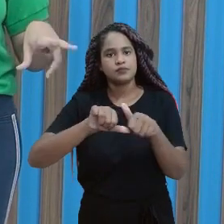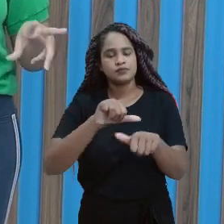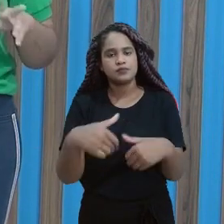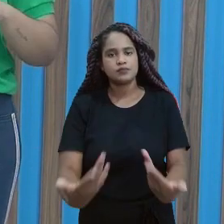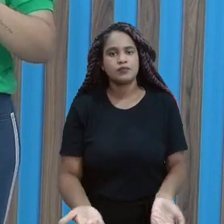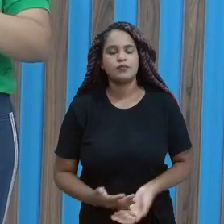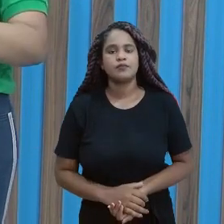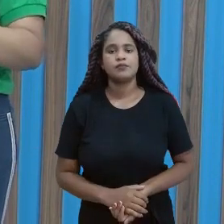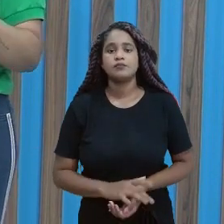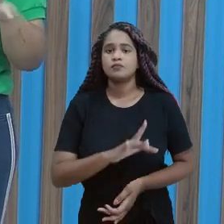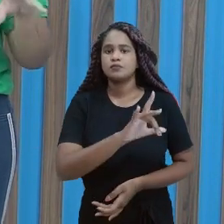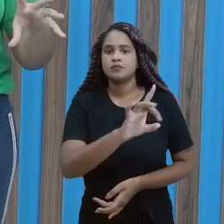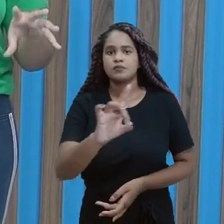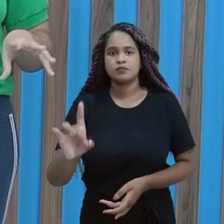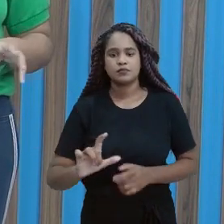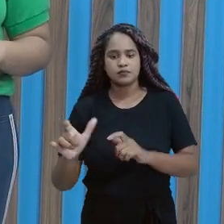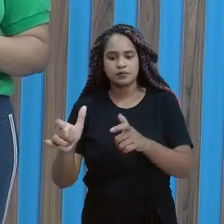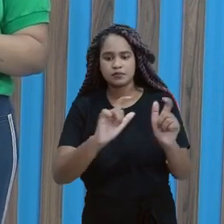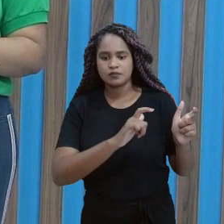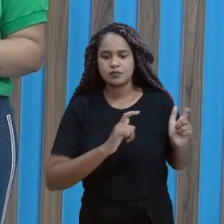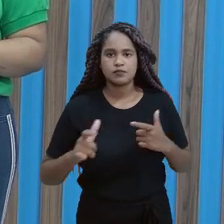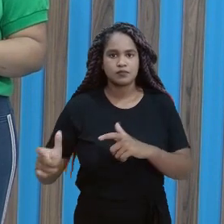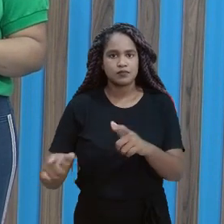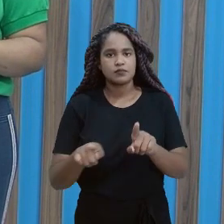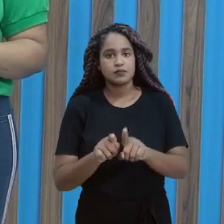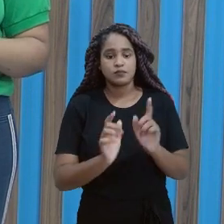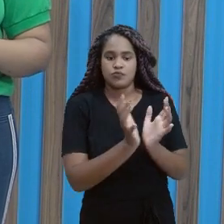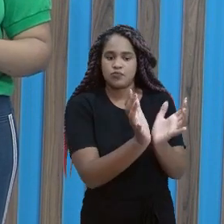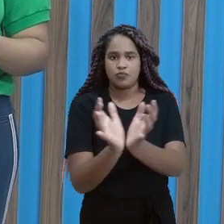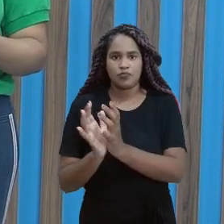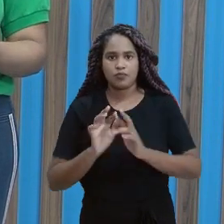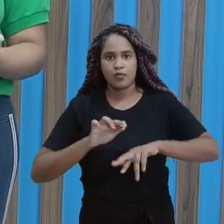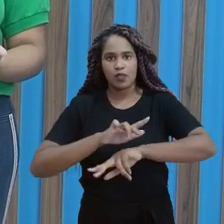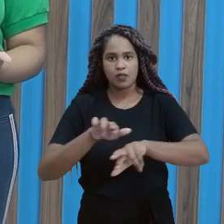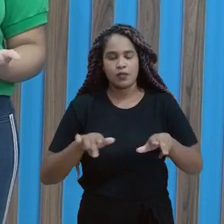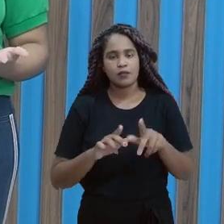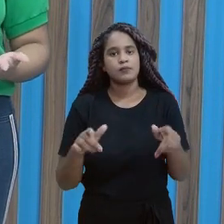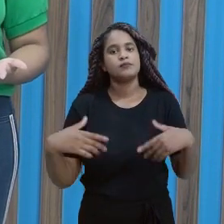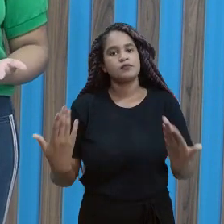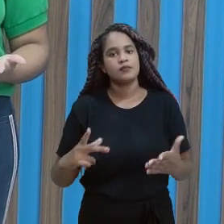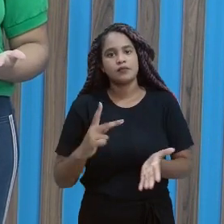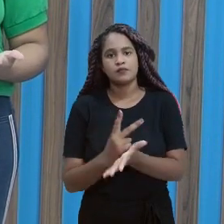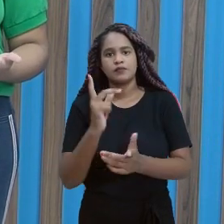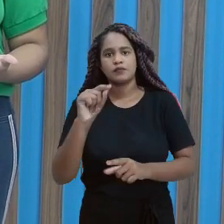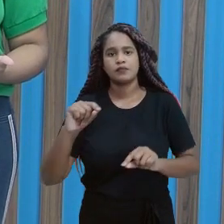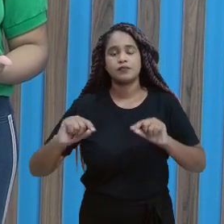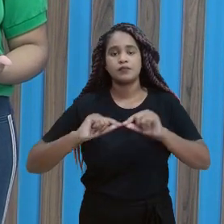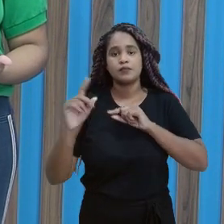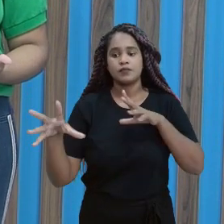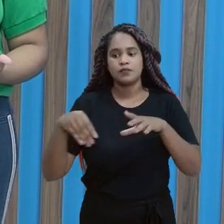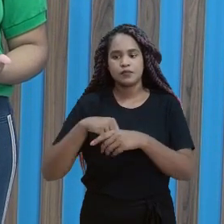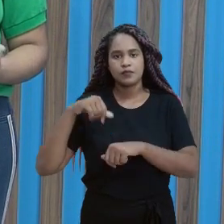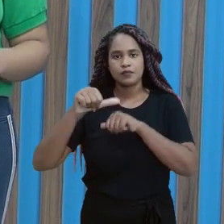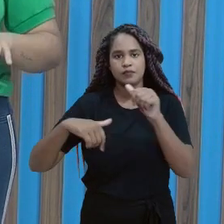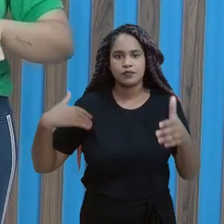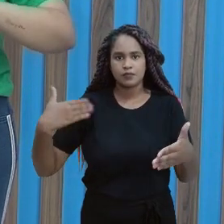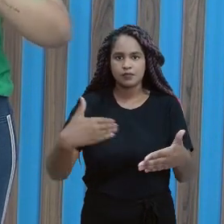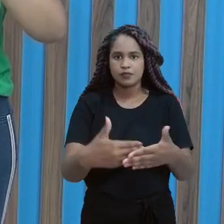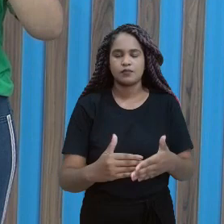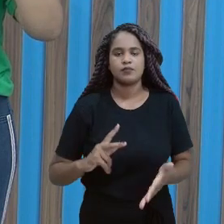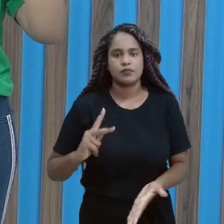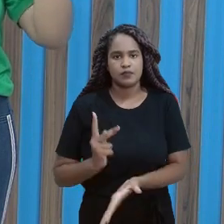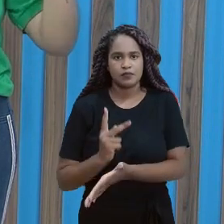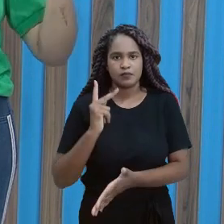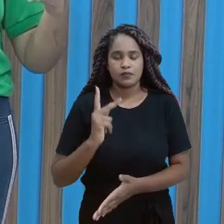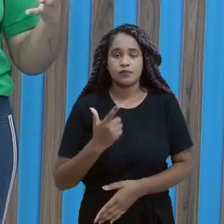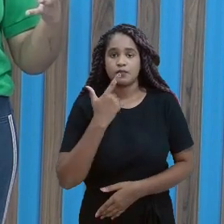Ou seja, cada território, cada grupo de pessoas vai passar pelo seu próprio processo de modificação da língua.